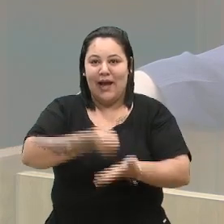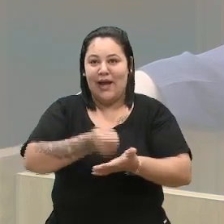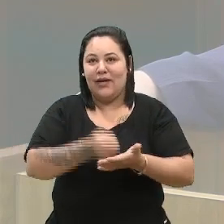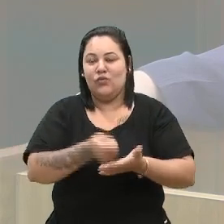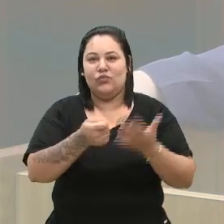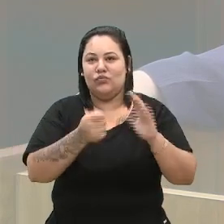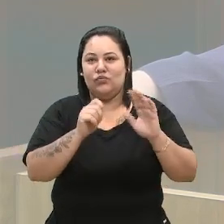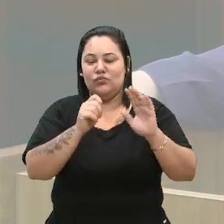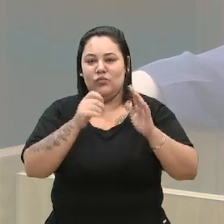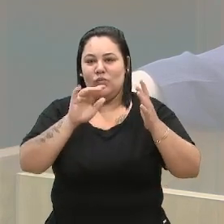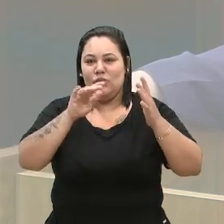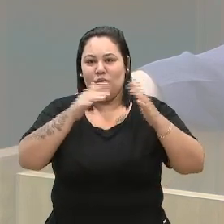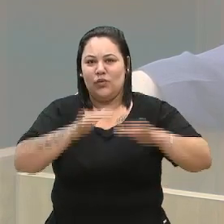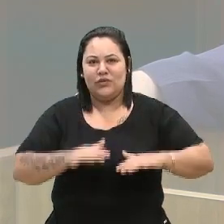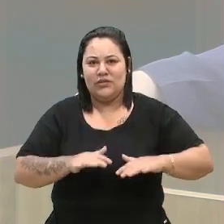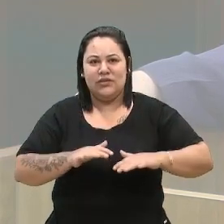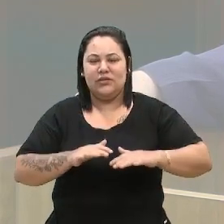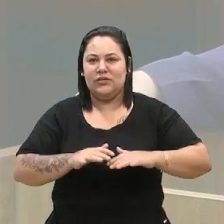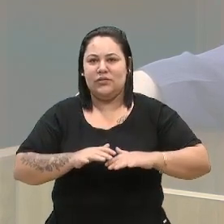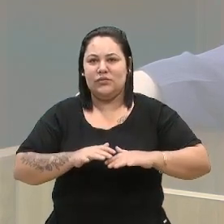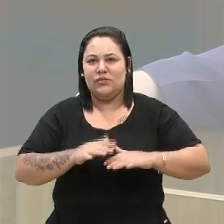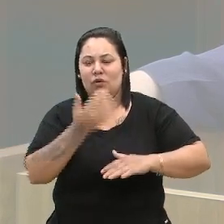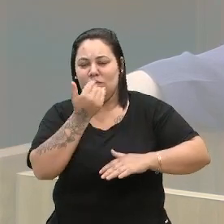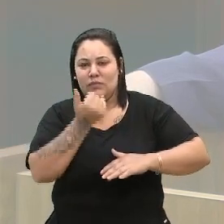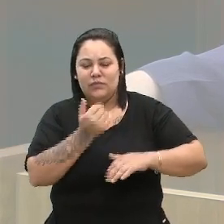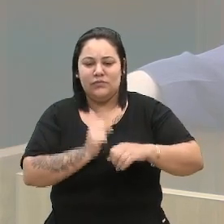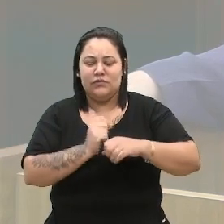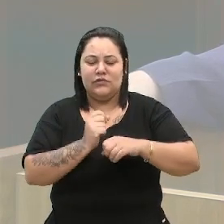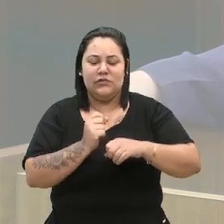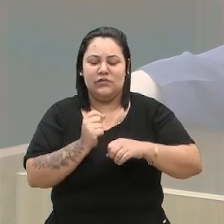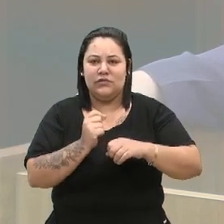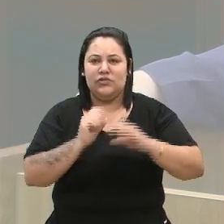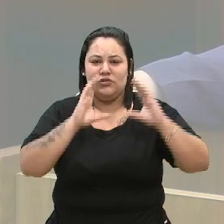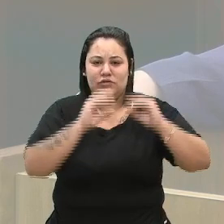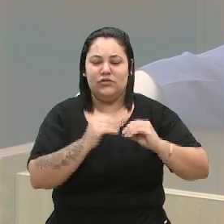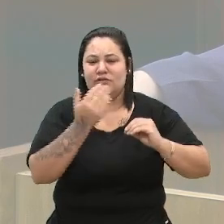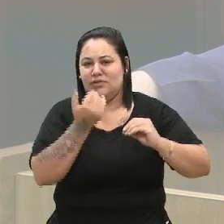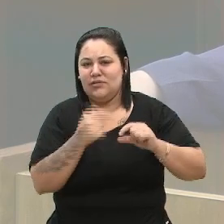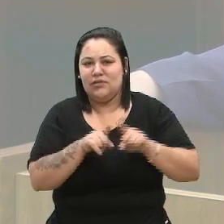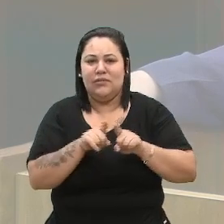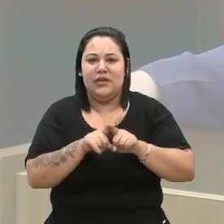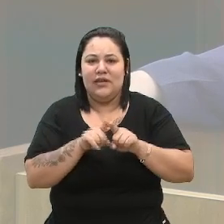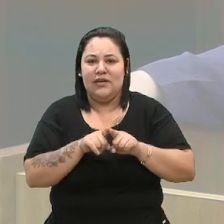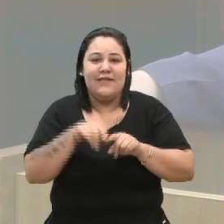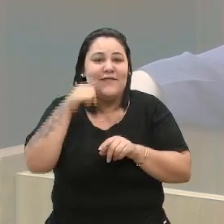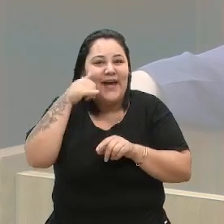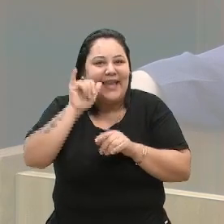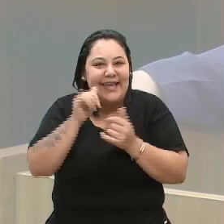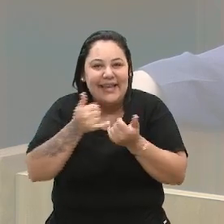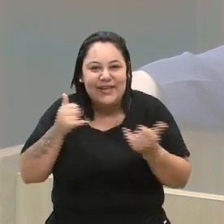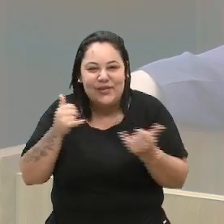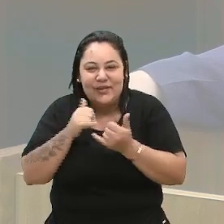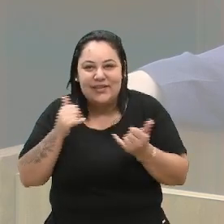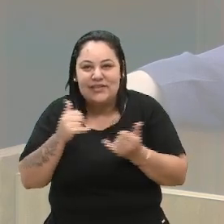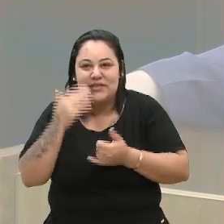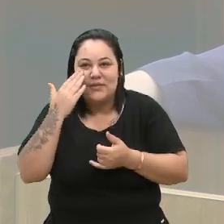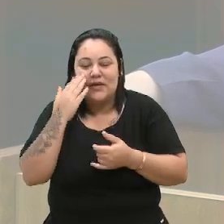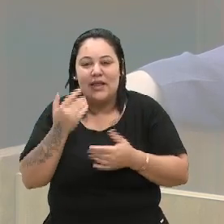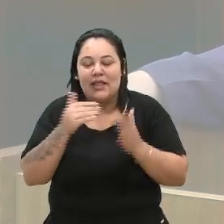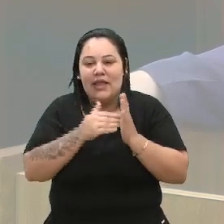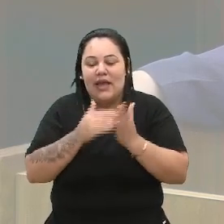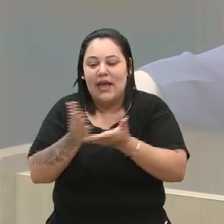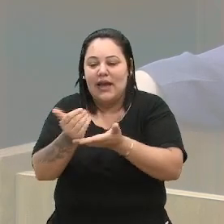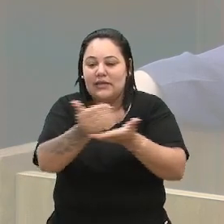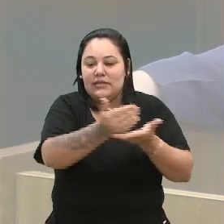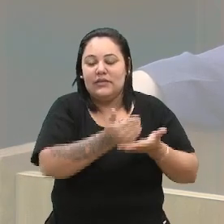almoço, jantares, vaquinhas eletrônicas, até arrecadação a gente vê nos semáforos de Caxias do